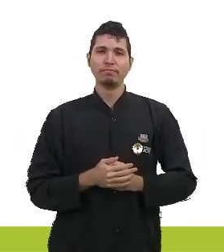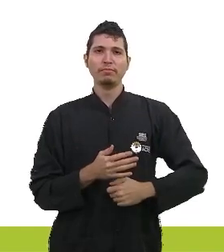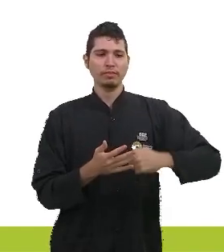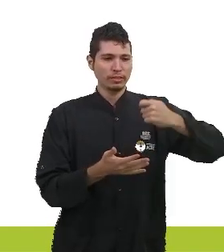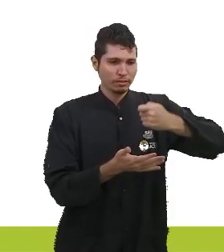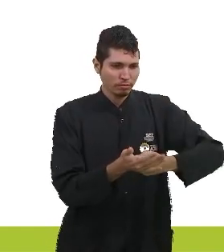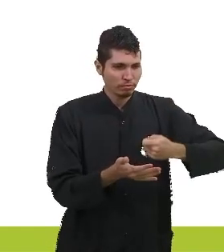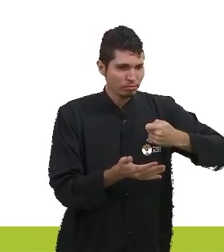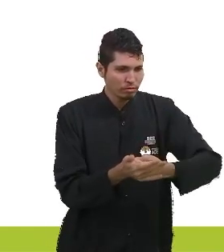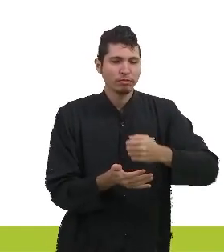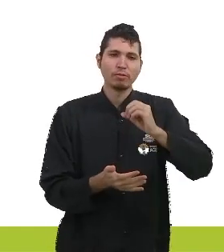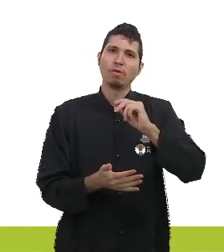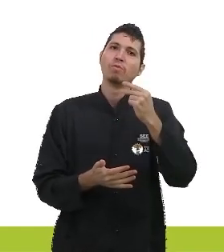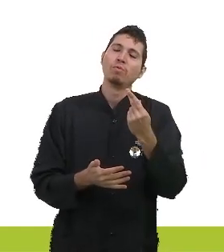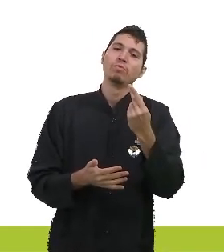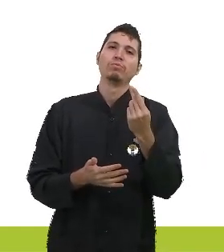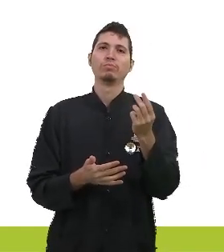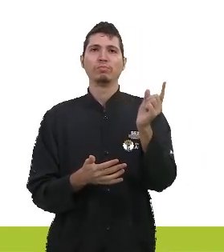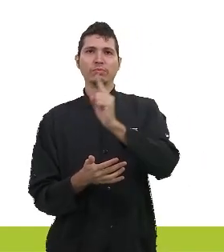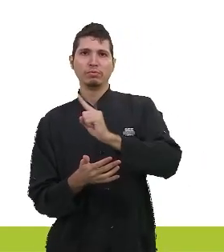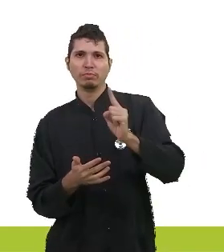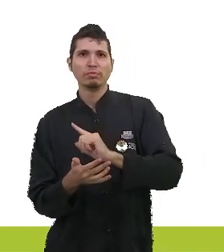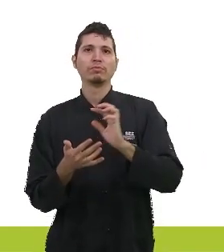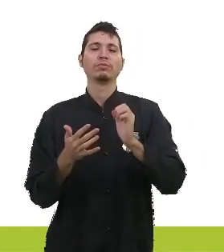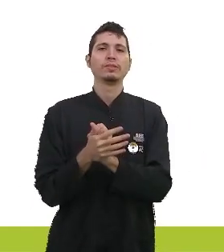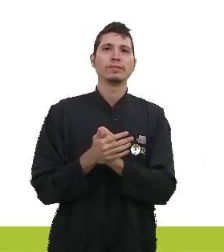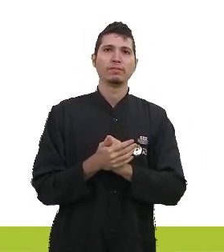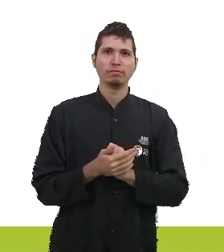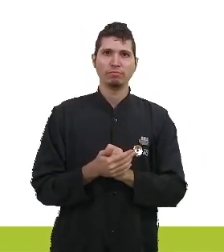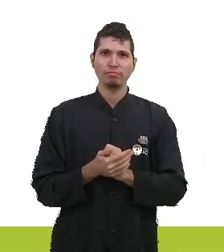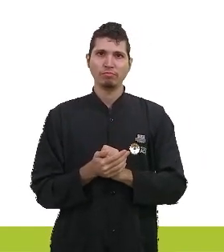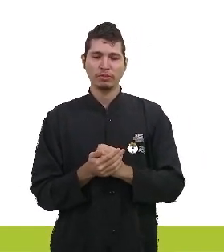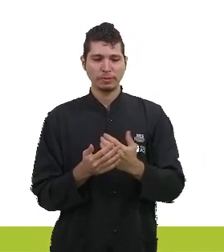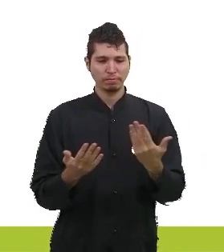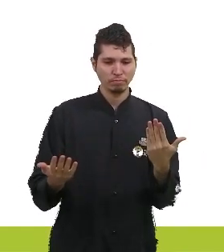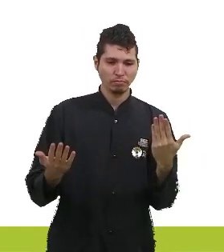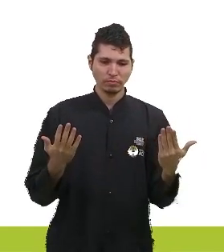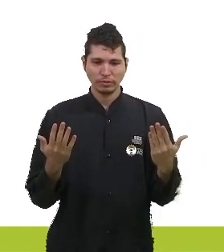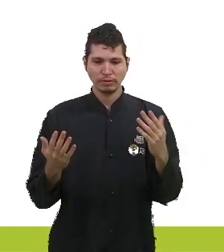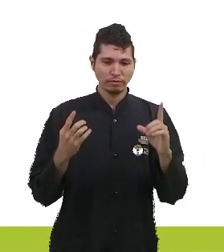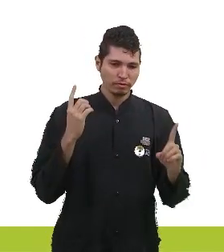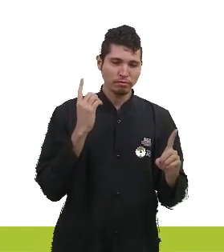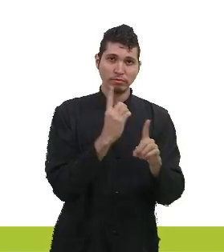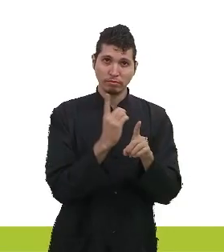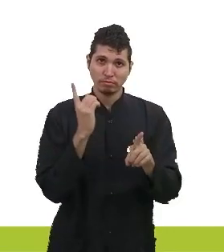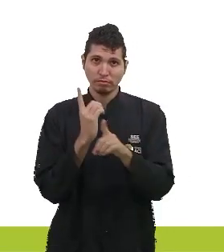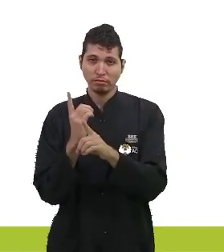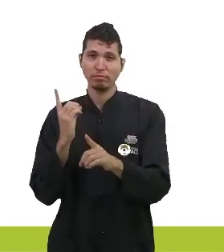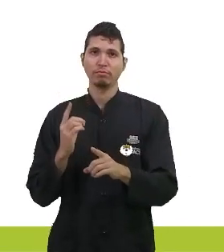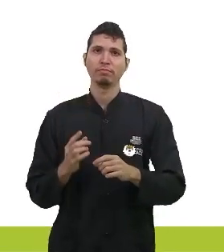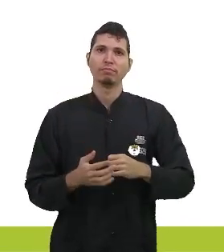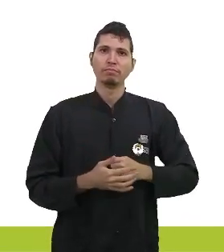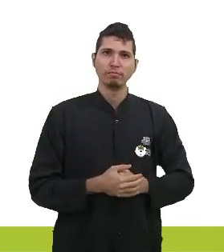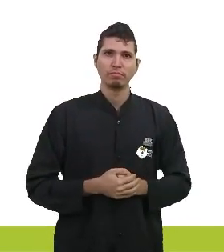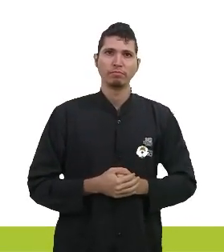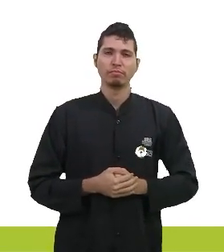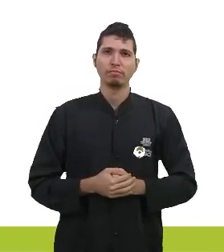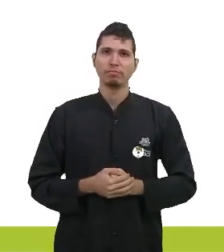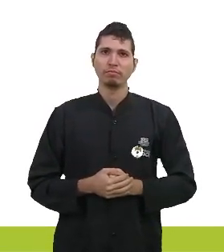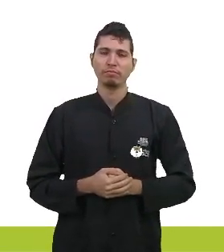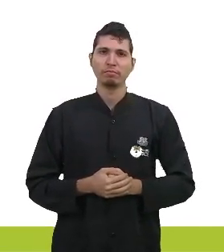naquele momento, beleza? E aí, quais seriam as dicas que eu posso passar para vocês utilizarem? É